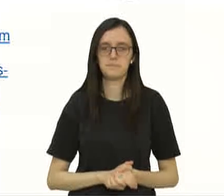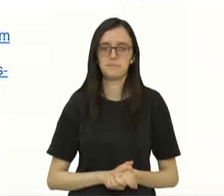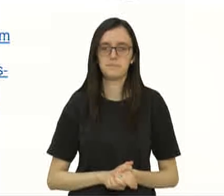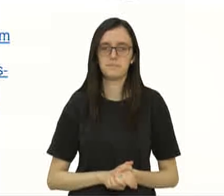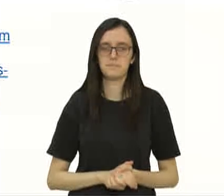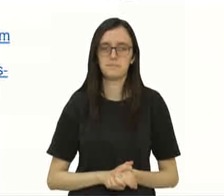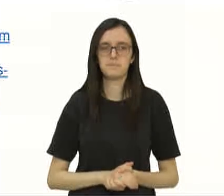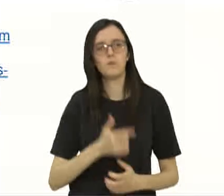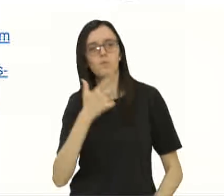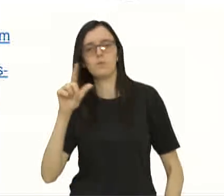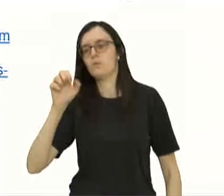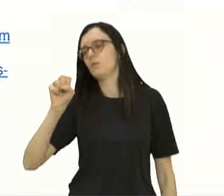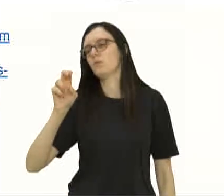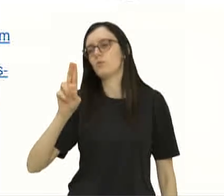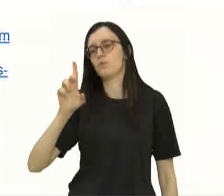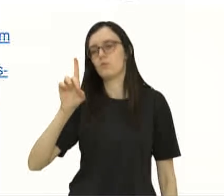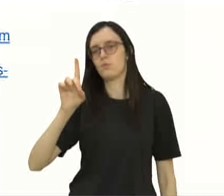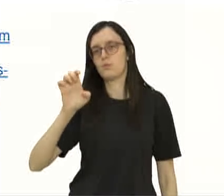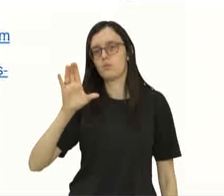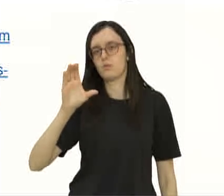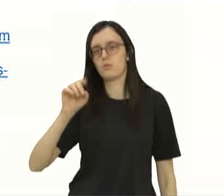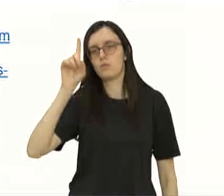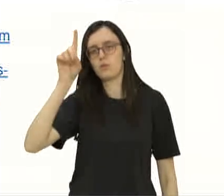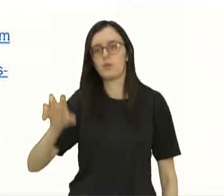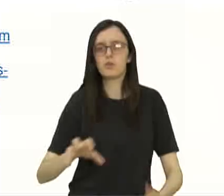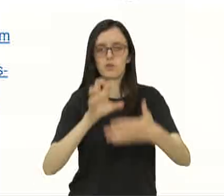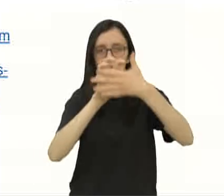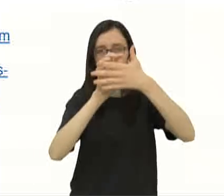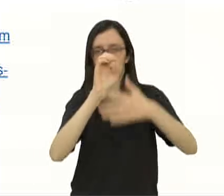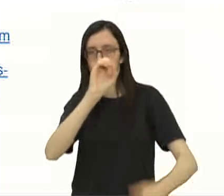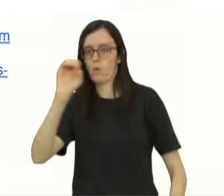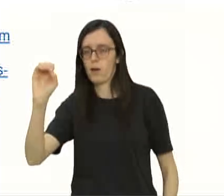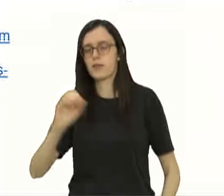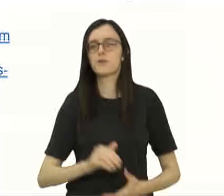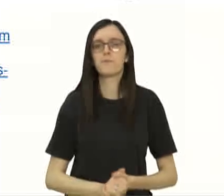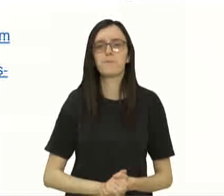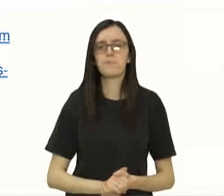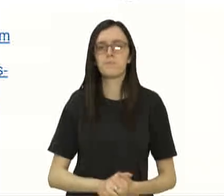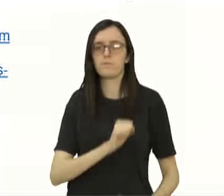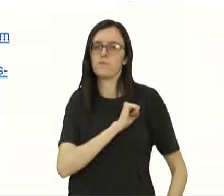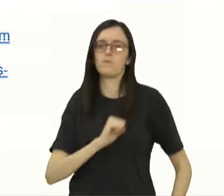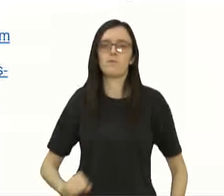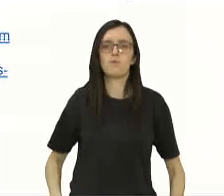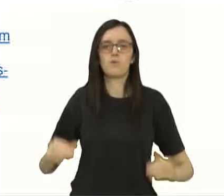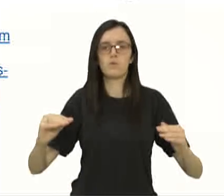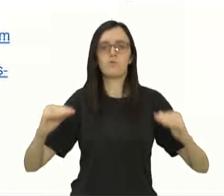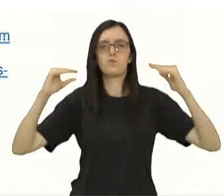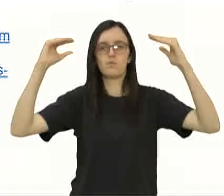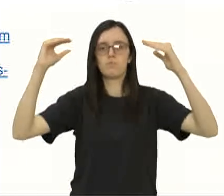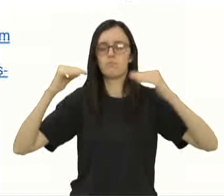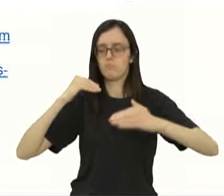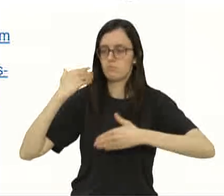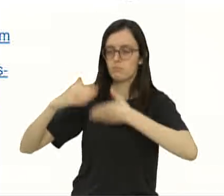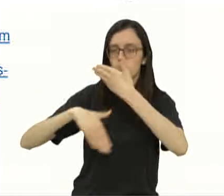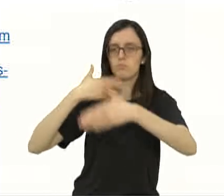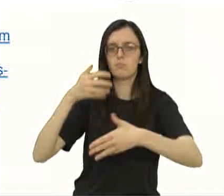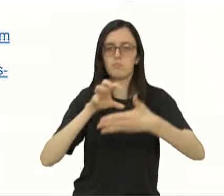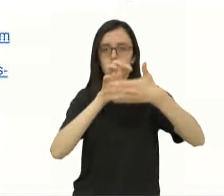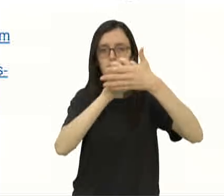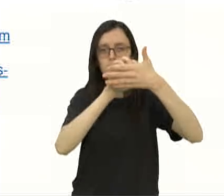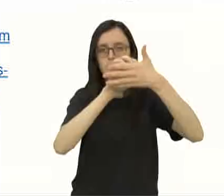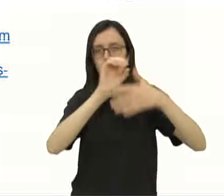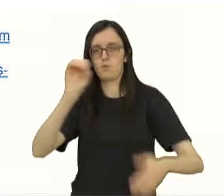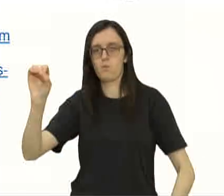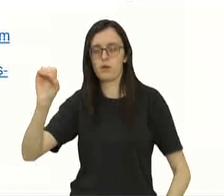A Sudeco ela atua no Centro-Oeste, né? Então é a Superintendência de Desenvolvimento do